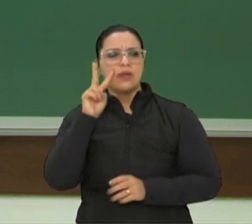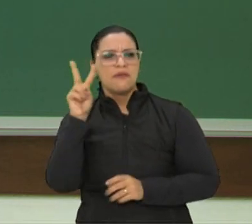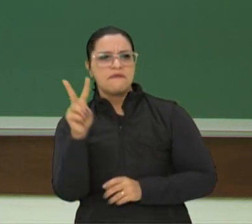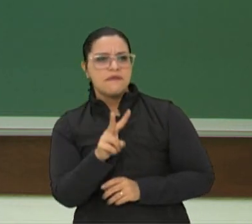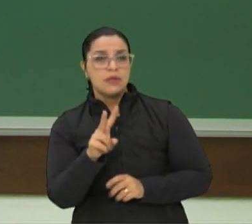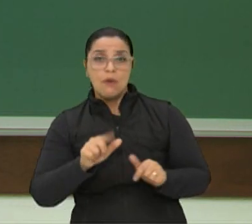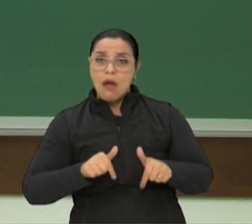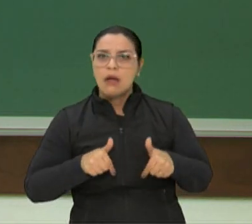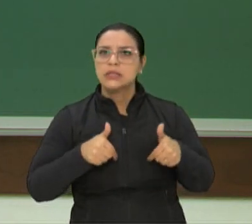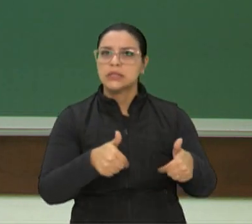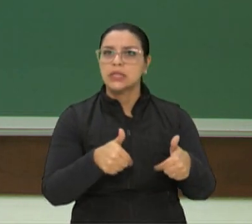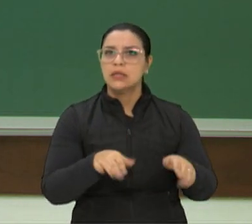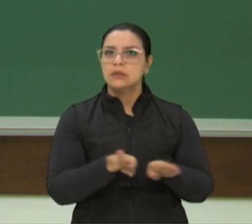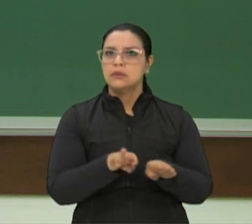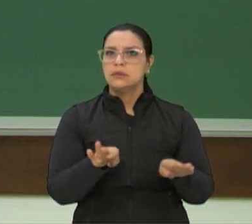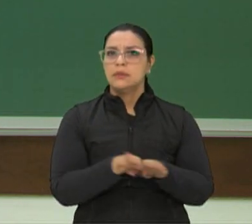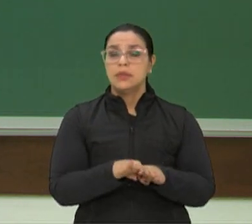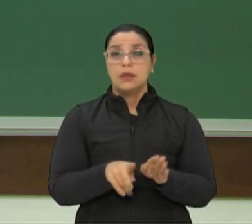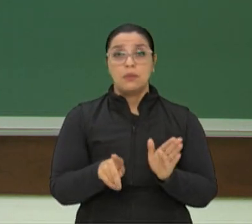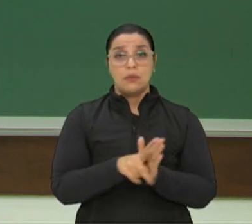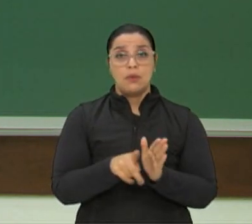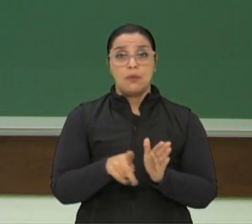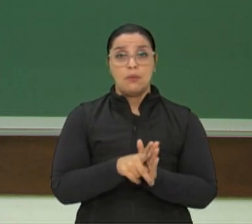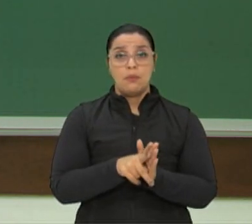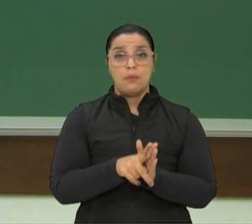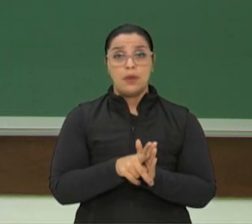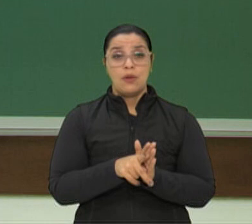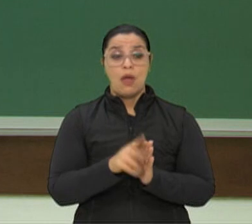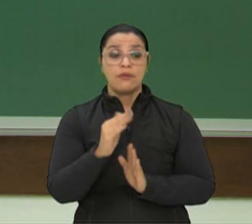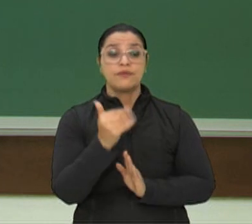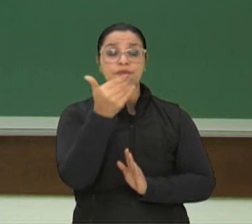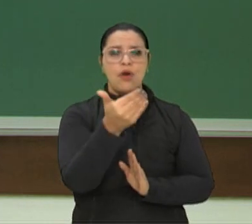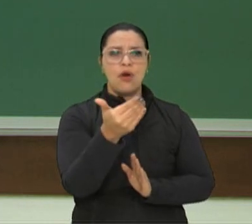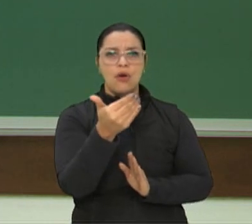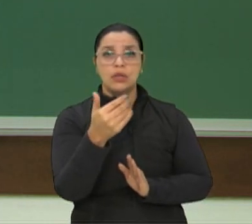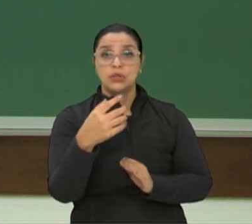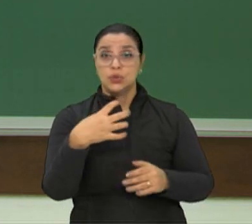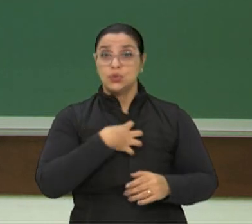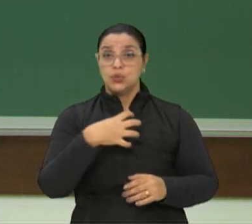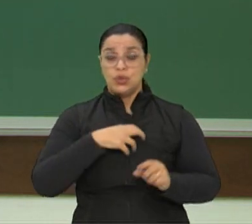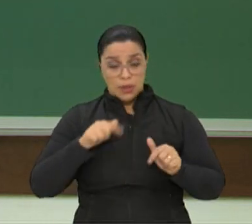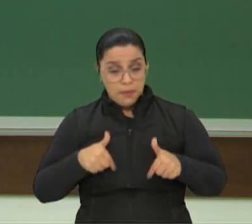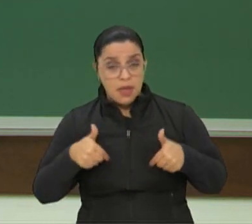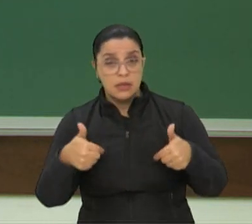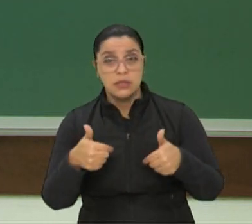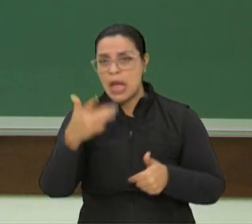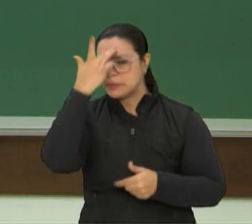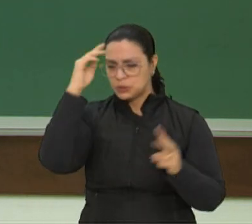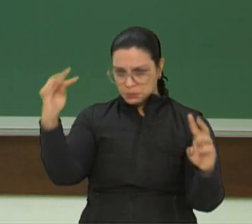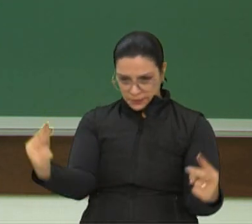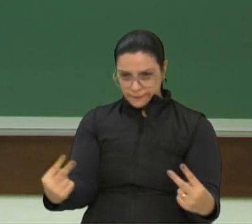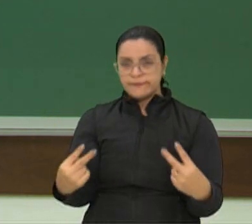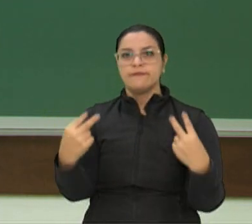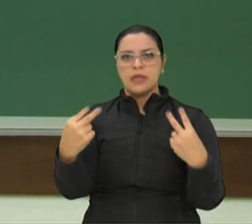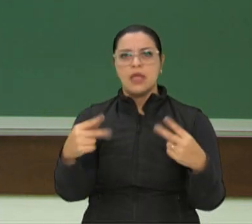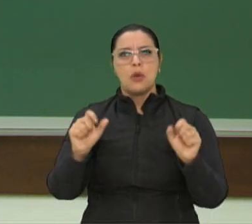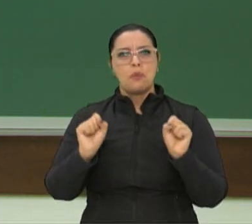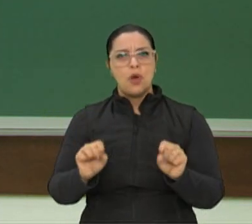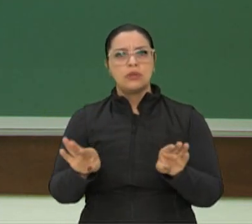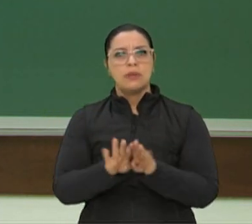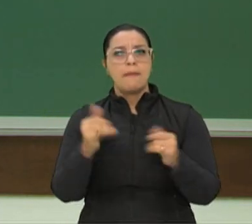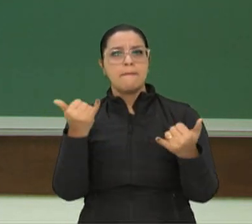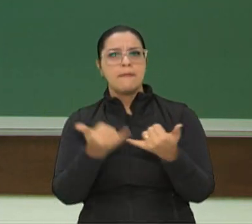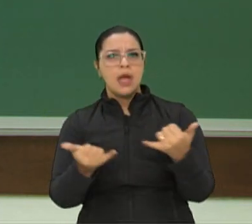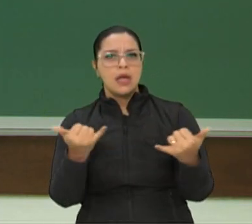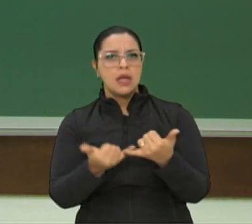enxergando a sua ação, né, da imagem externa do que você age, ou seja, aos olhos dos outros, você pode até